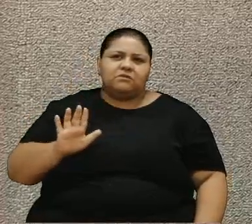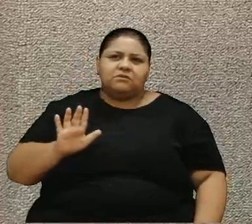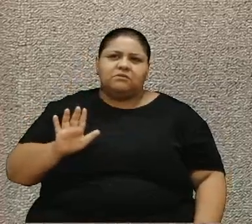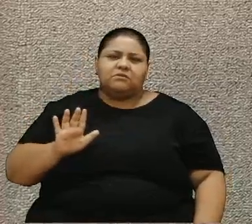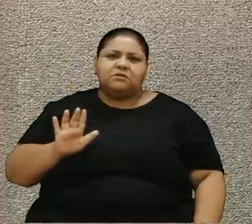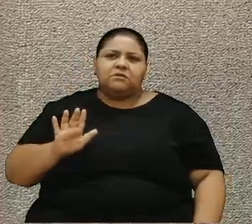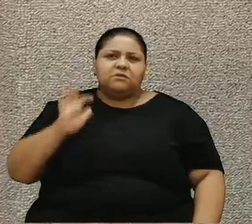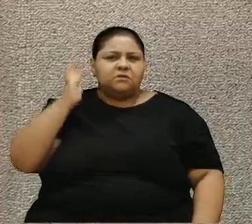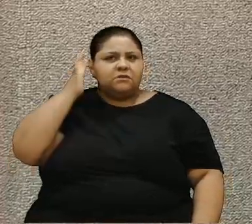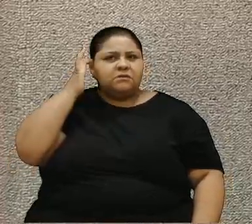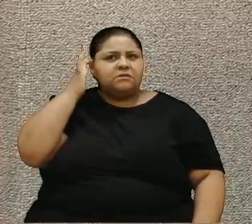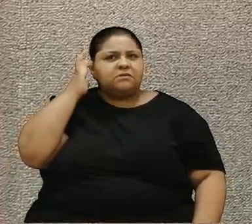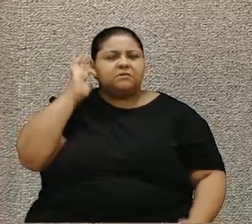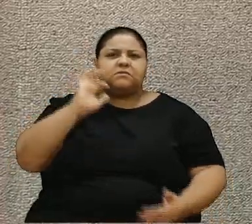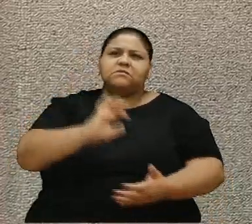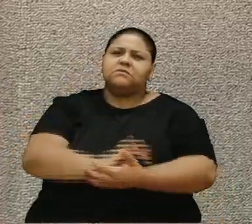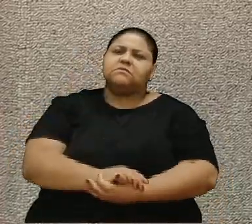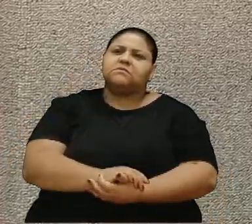objeto de